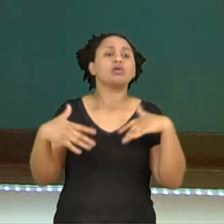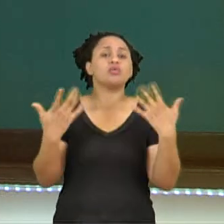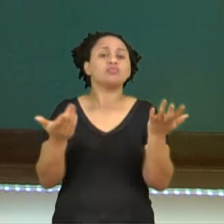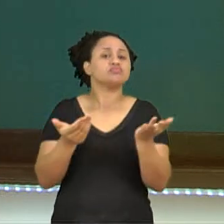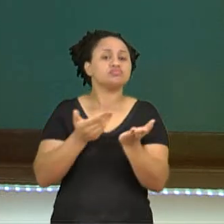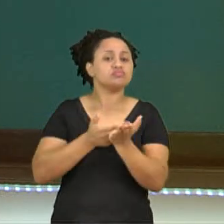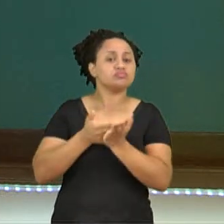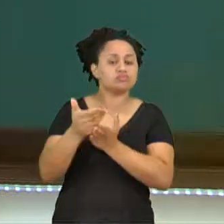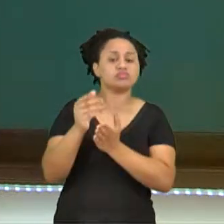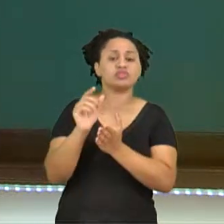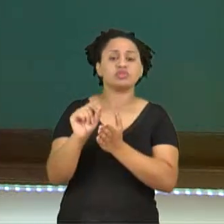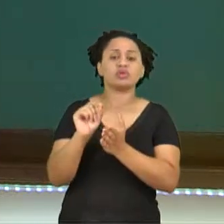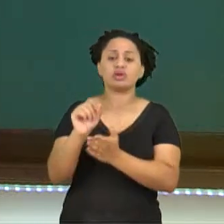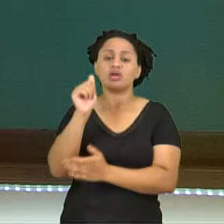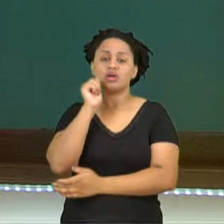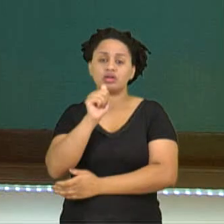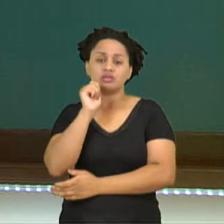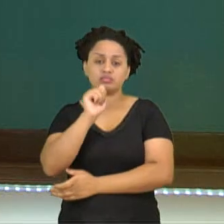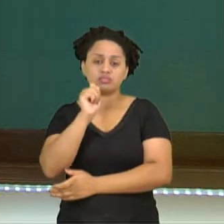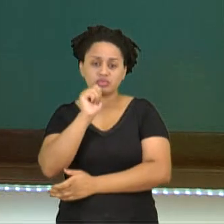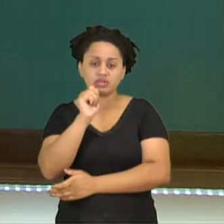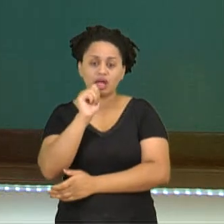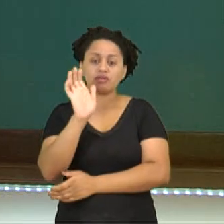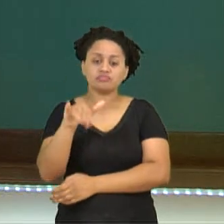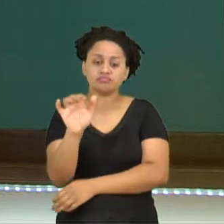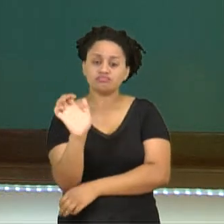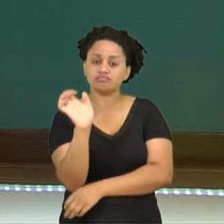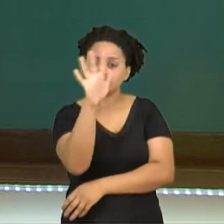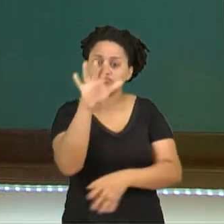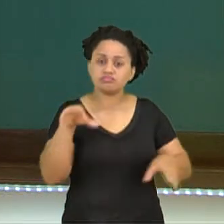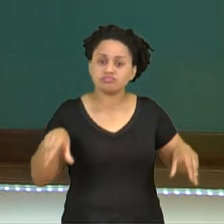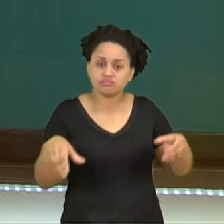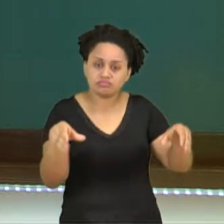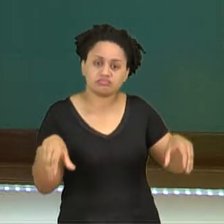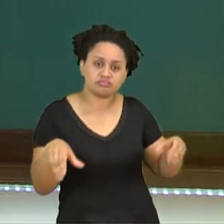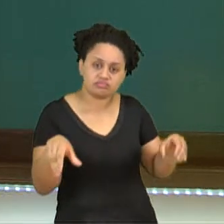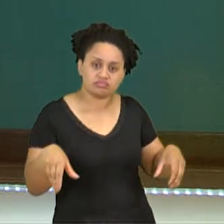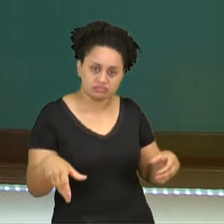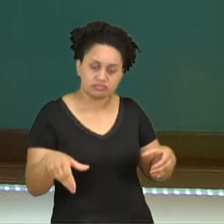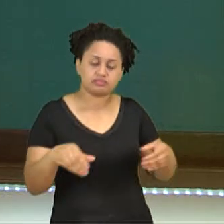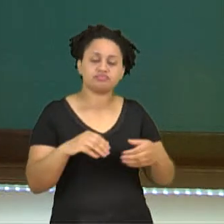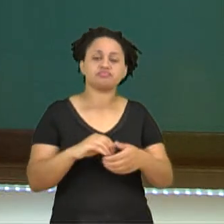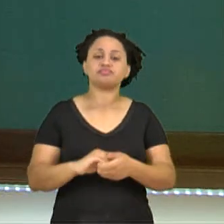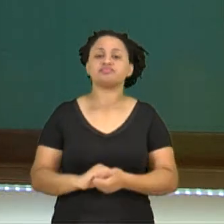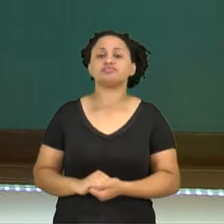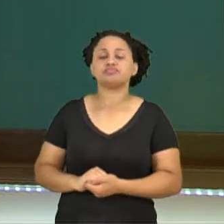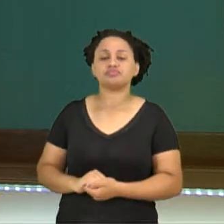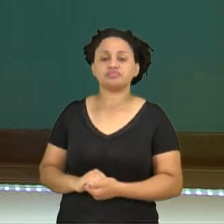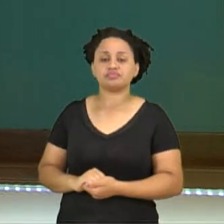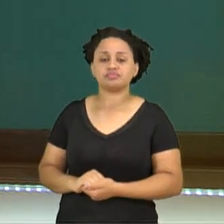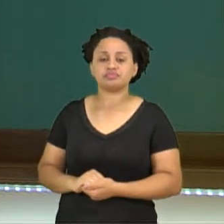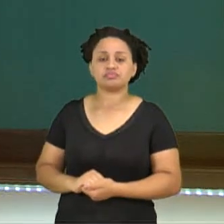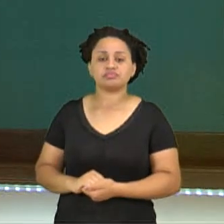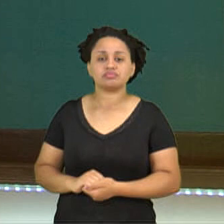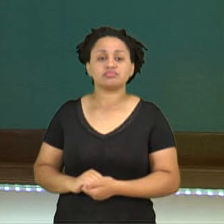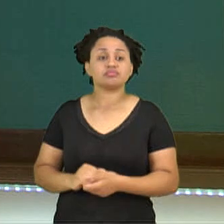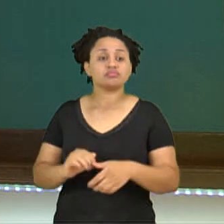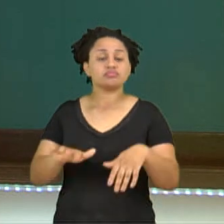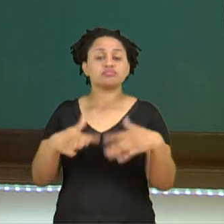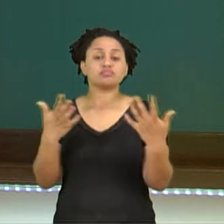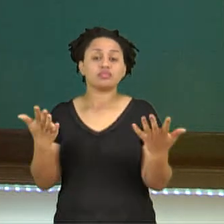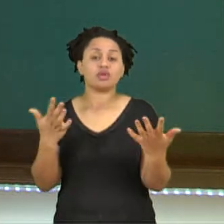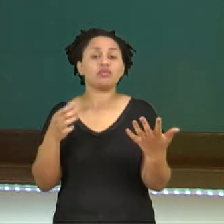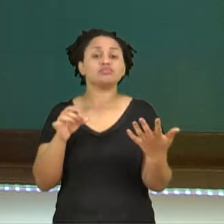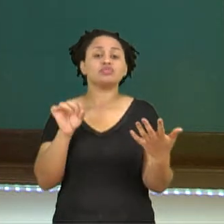começou as mulheres no basquetebol em cadeiras de roda, certo, pessoal? Então, só